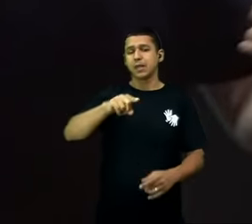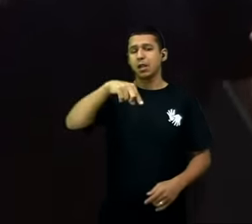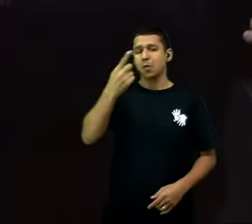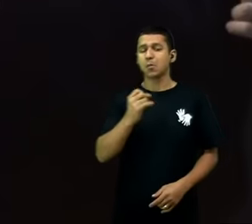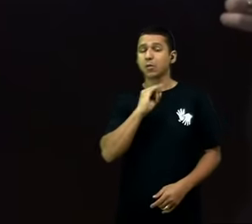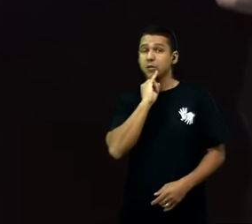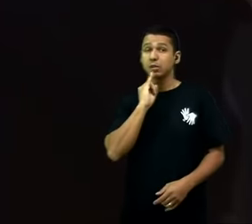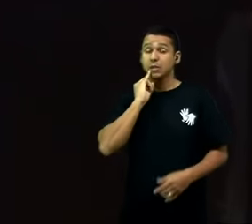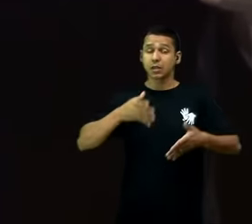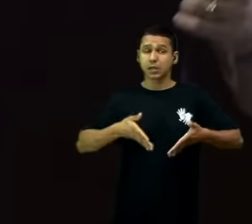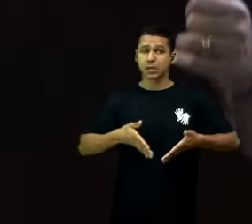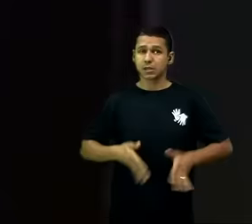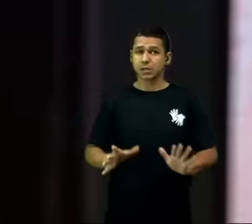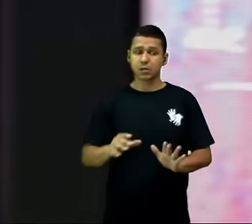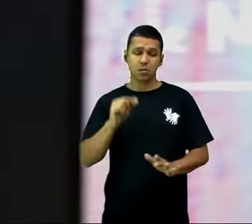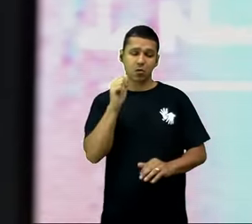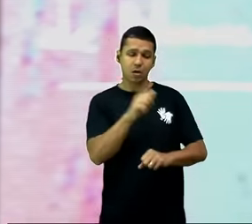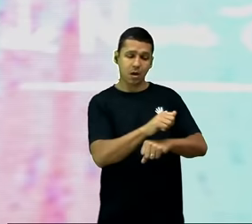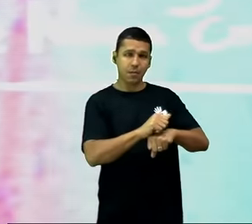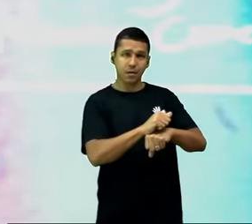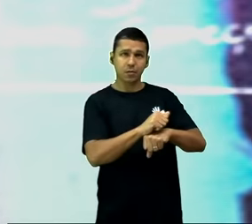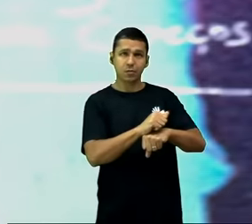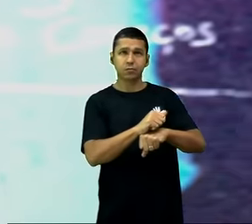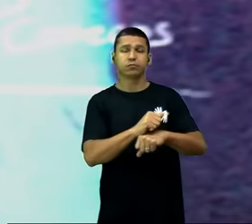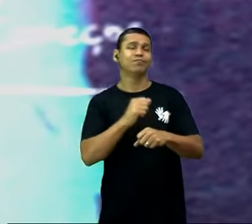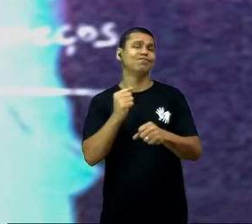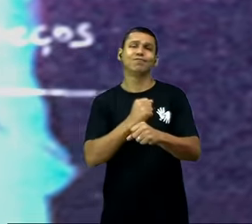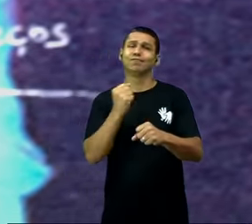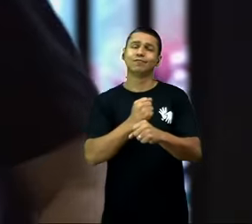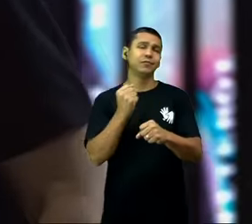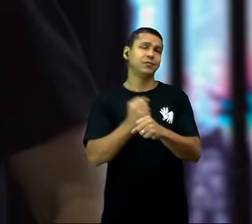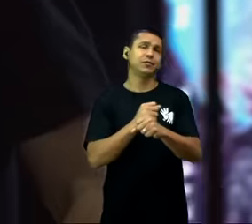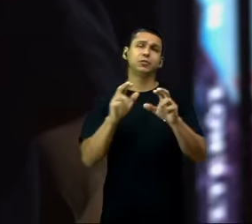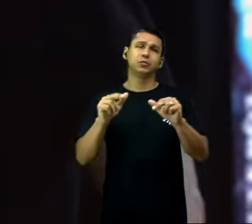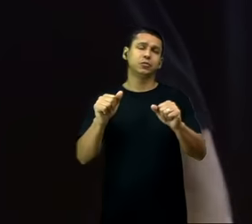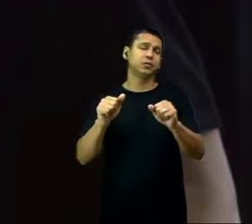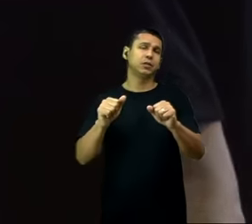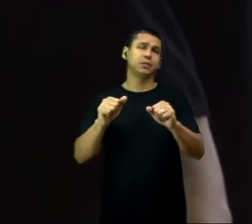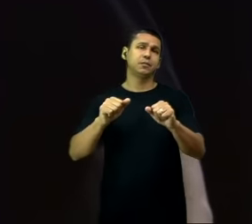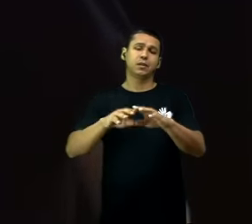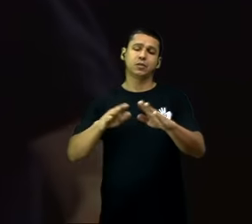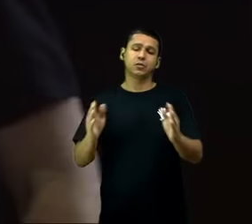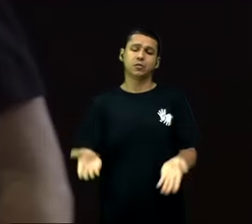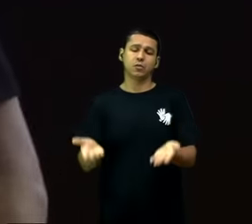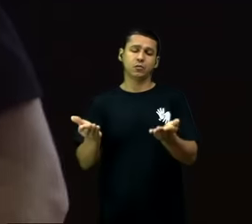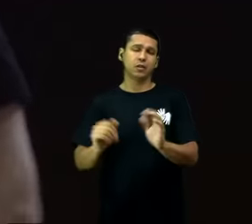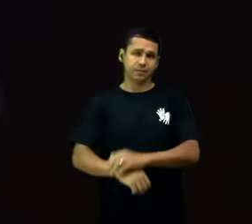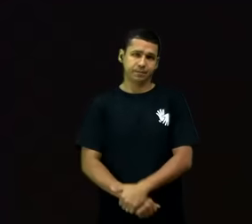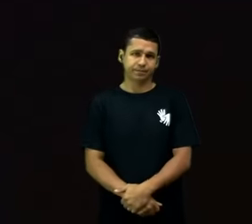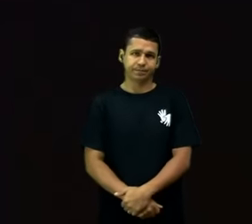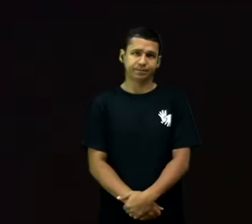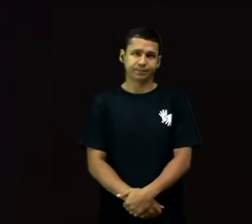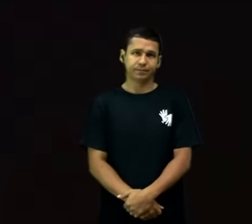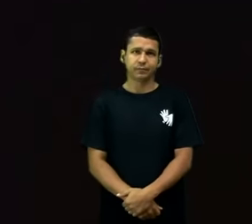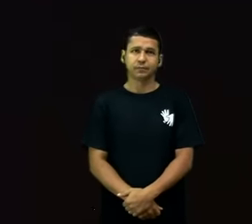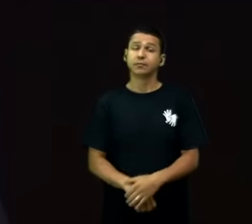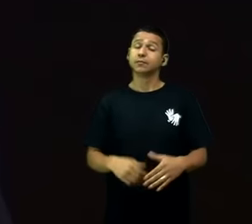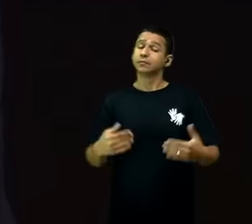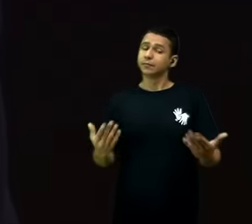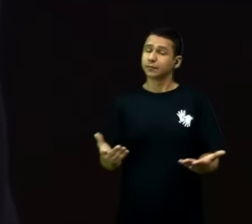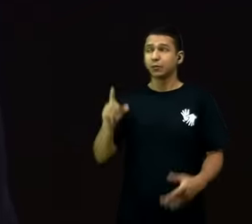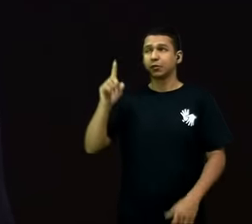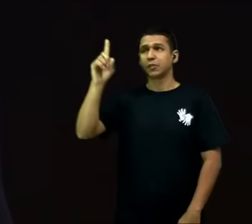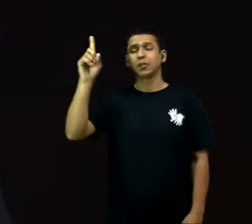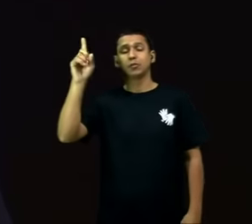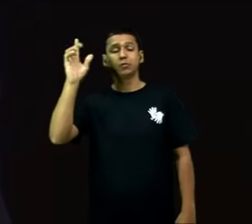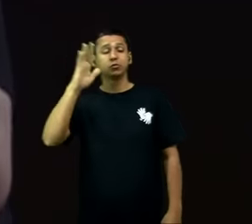nasceu, Abraão nunca mais construiu um altar. Você acha que é coincidência que Deus está dizendo assim: agora pega a promessa que eu te dei, você